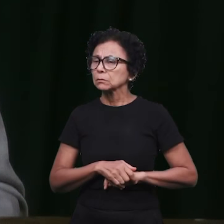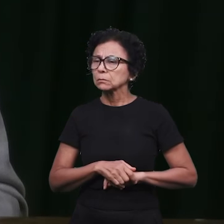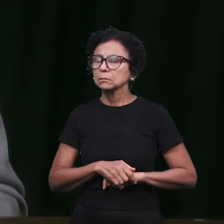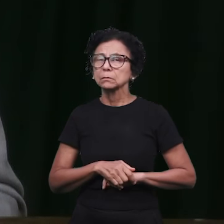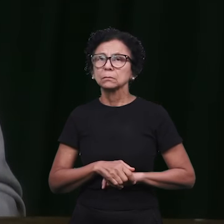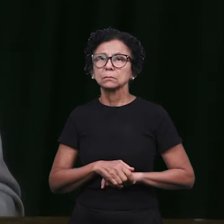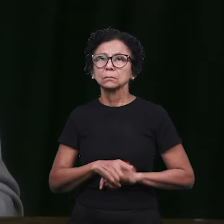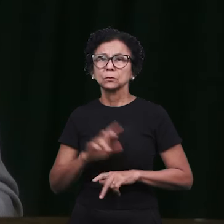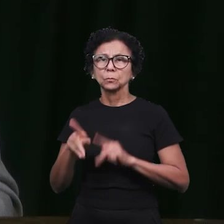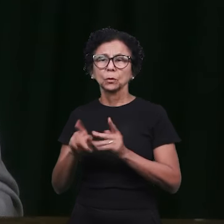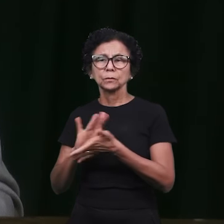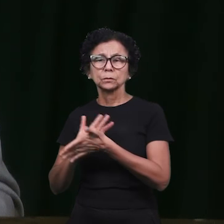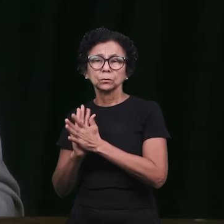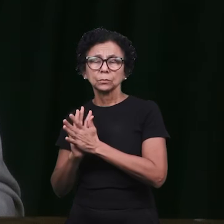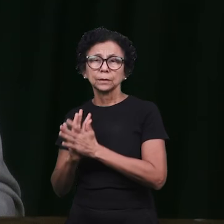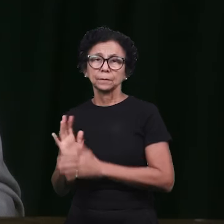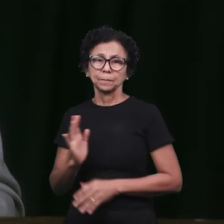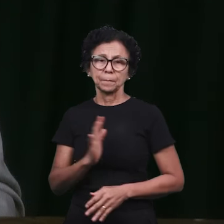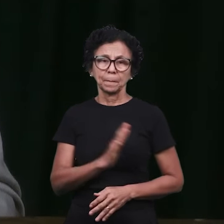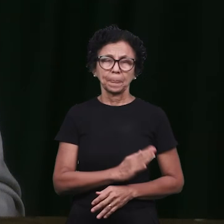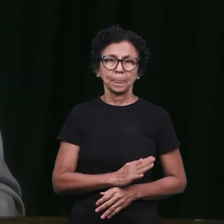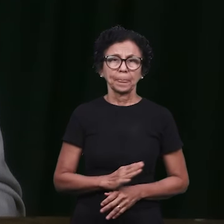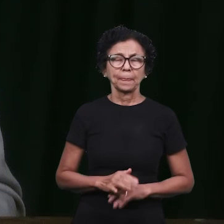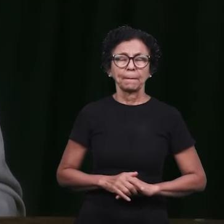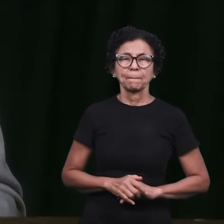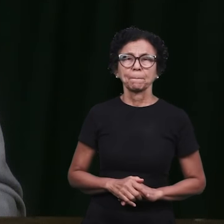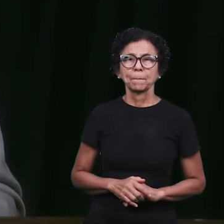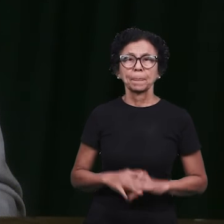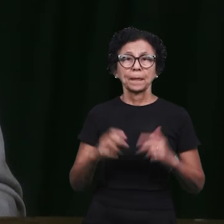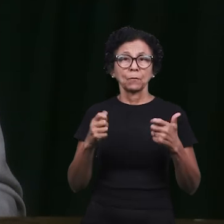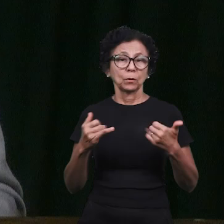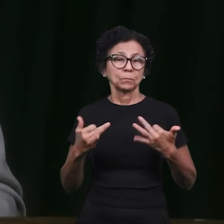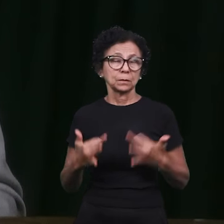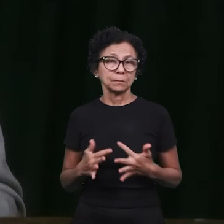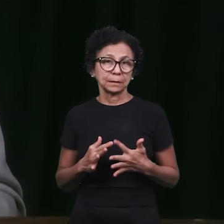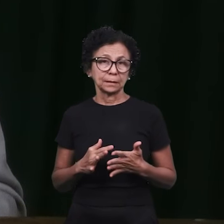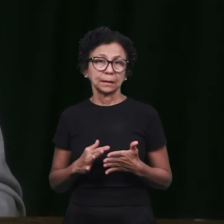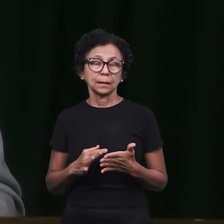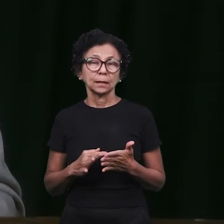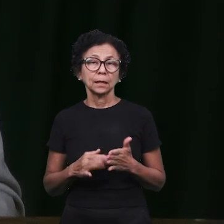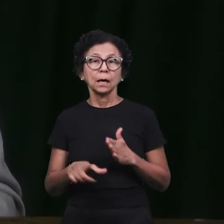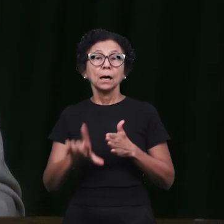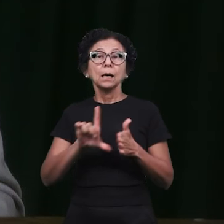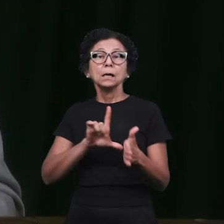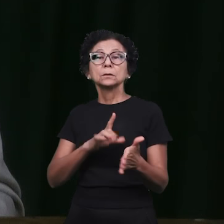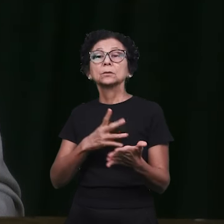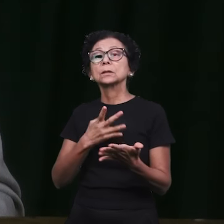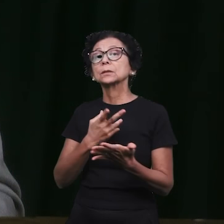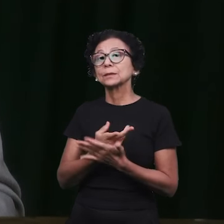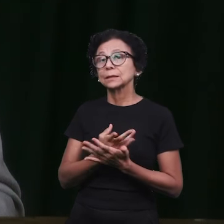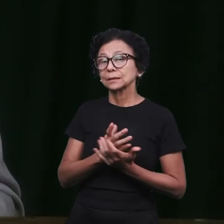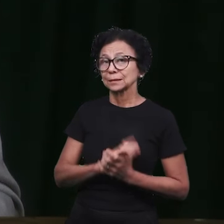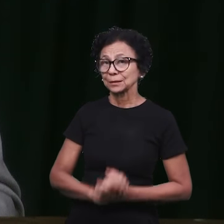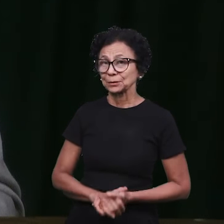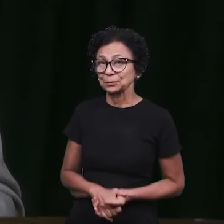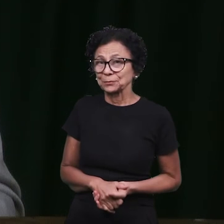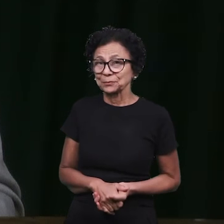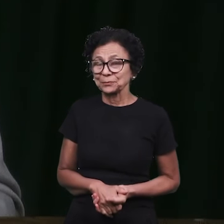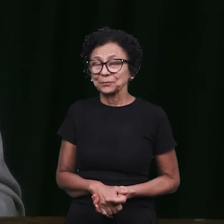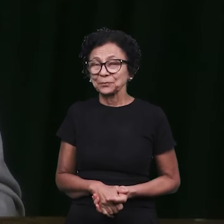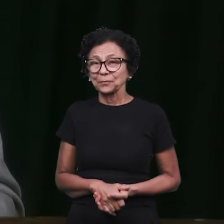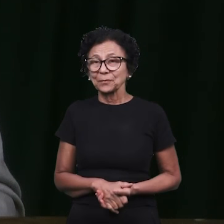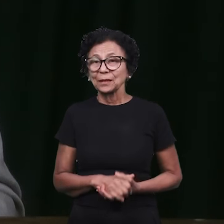lembrarmos um fato que precedeu a esse momento e como que nós vemos a operação de